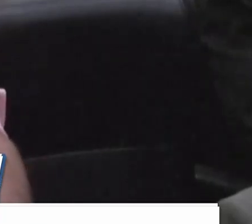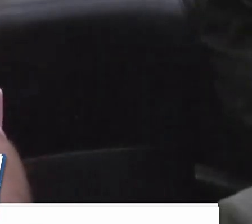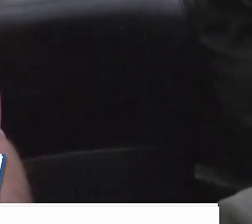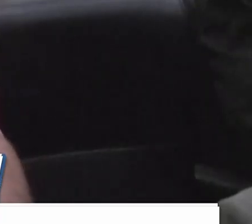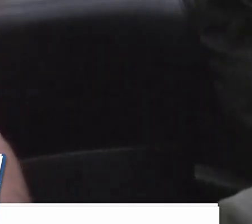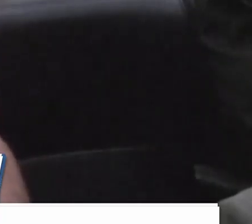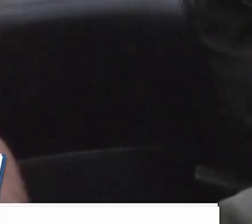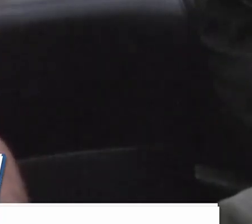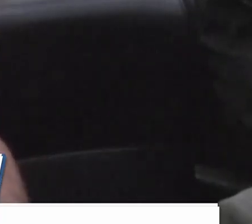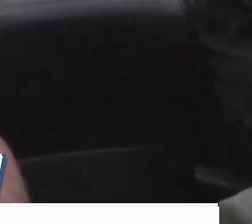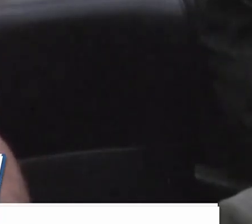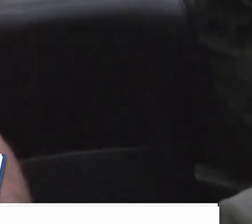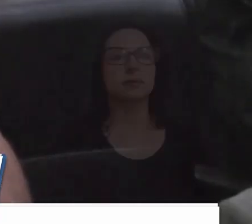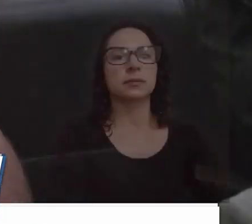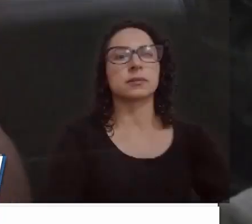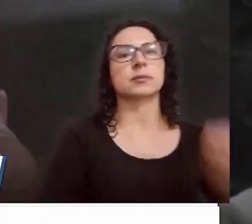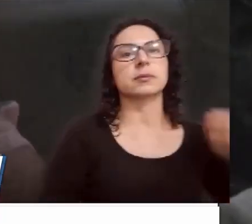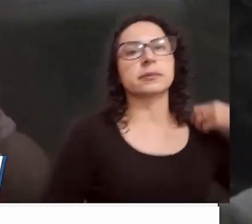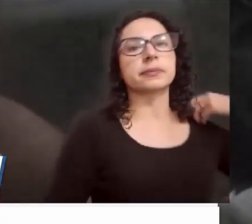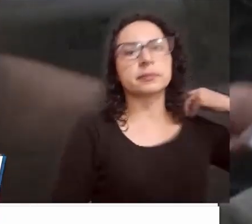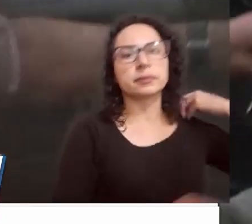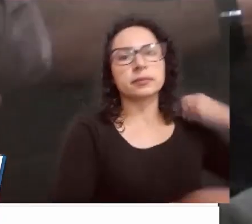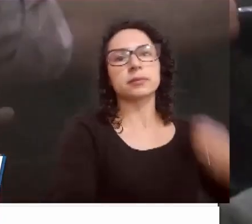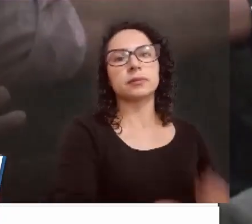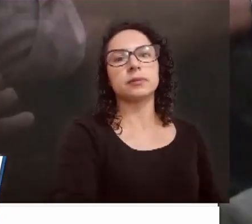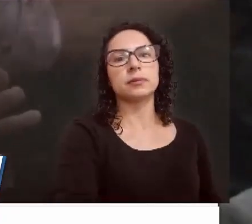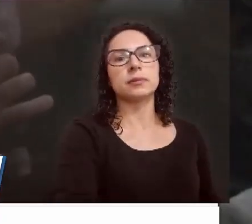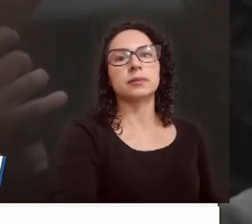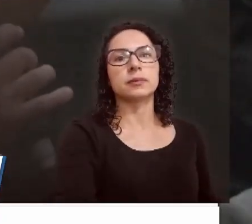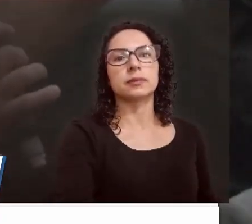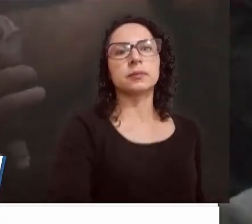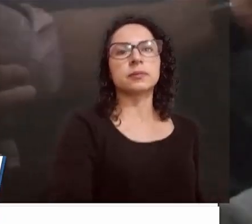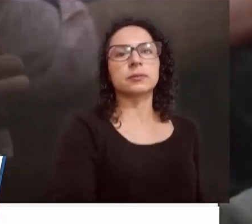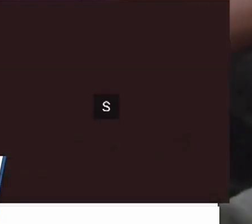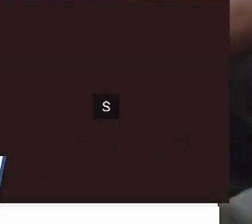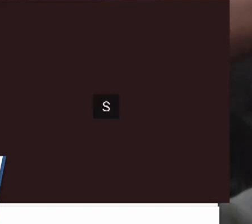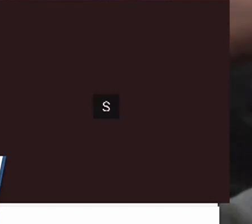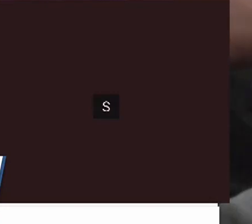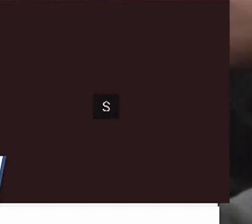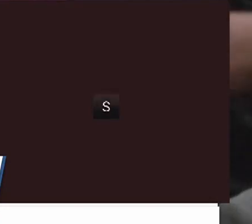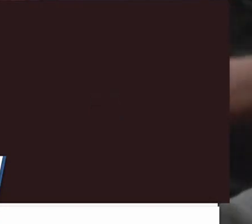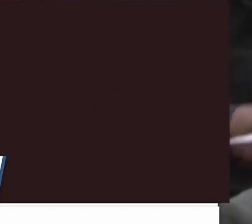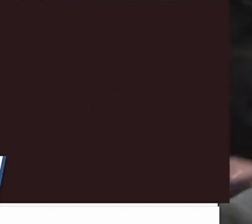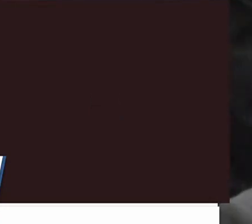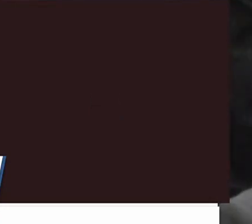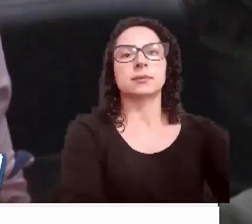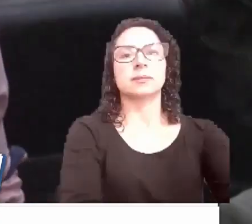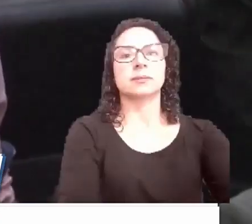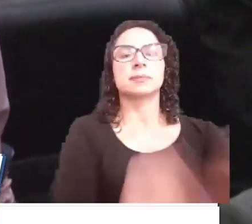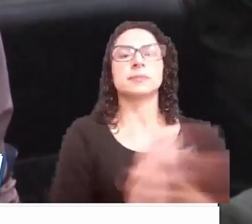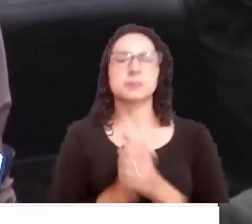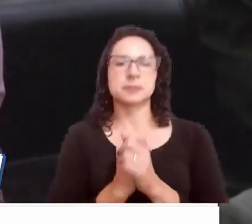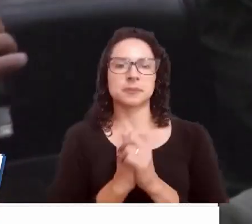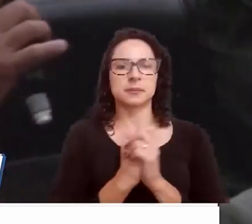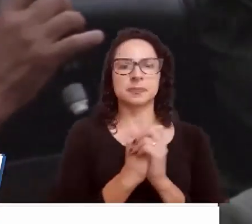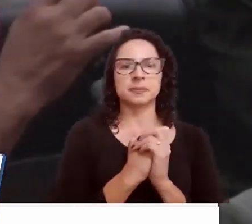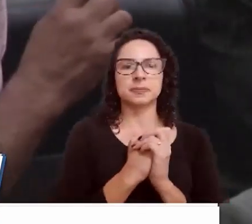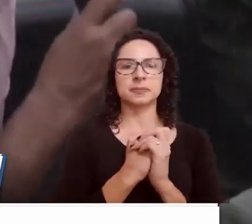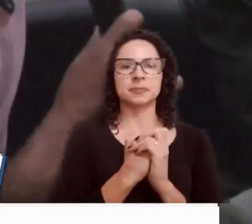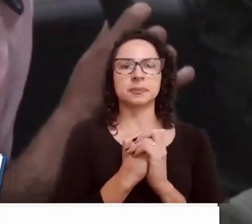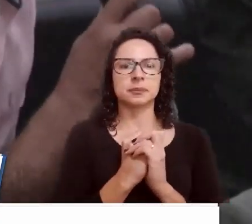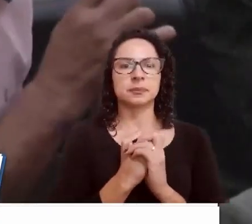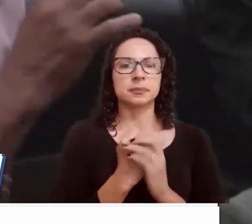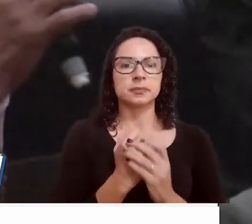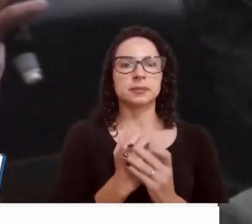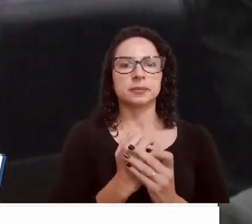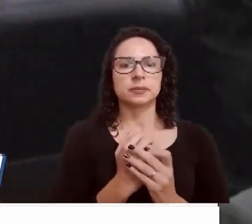essa situação, né? O dinheiro já foi feito lá o ano passado para cirurgias. Quantas foram feitas?